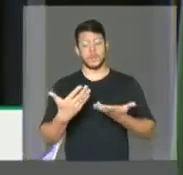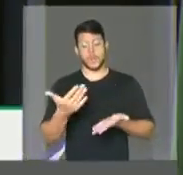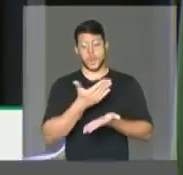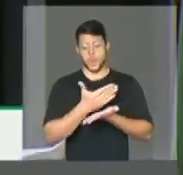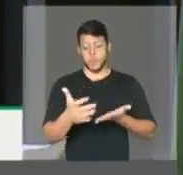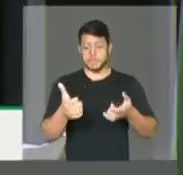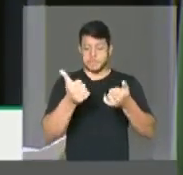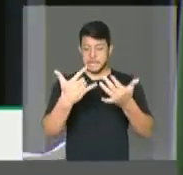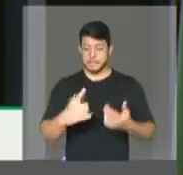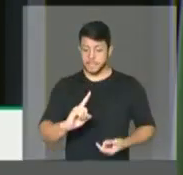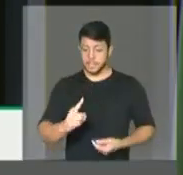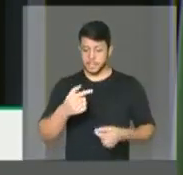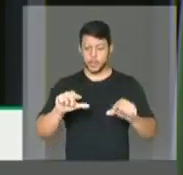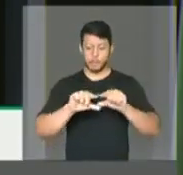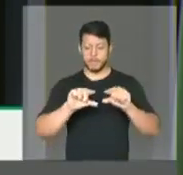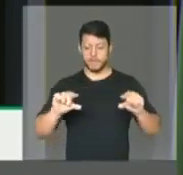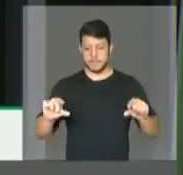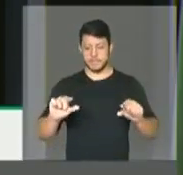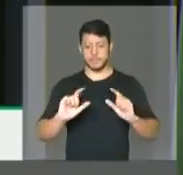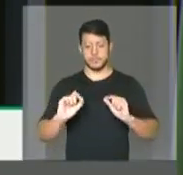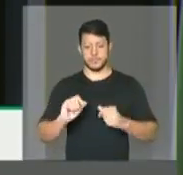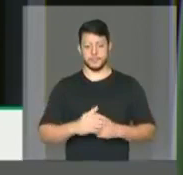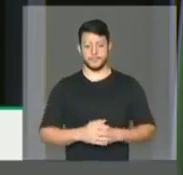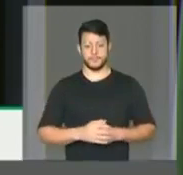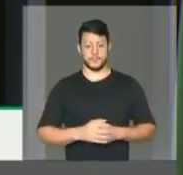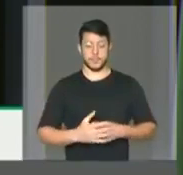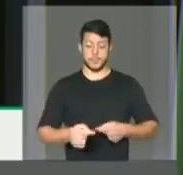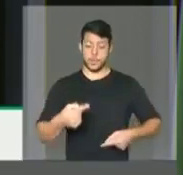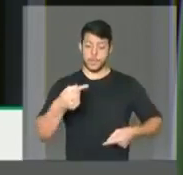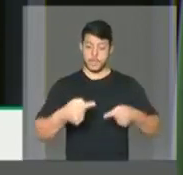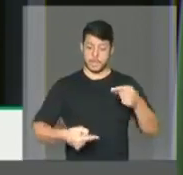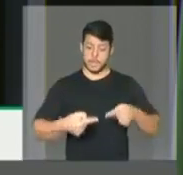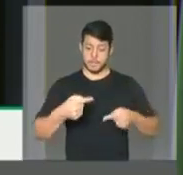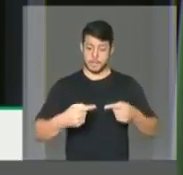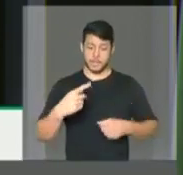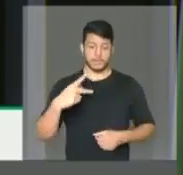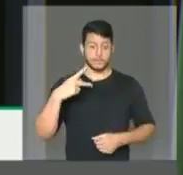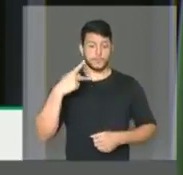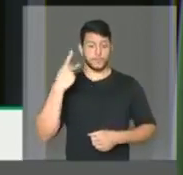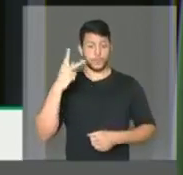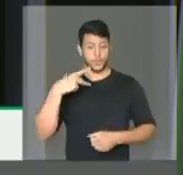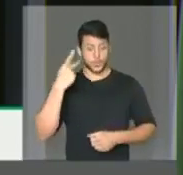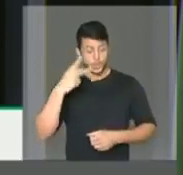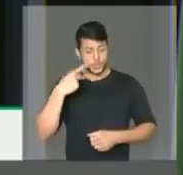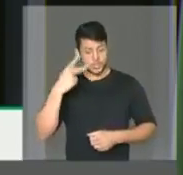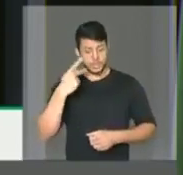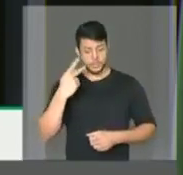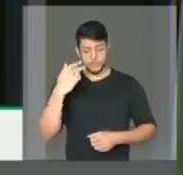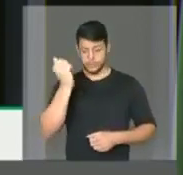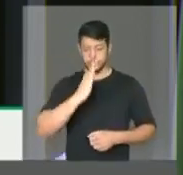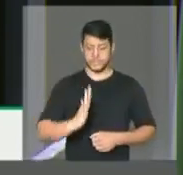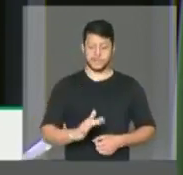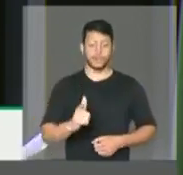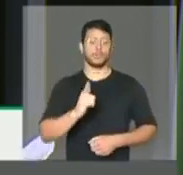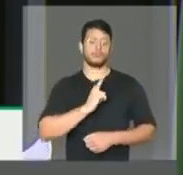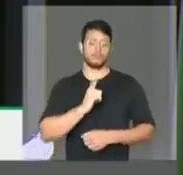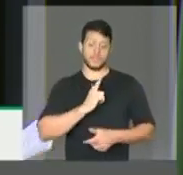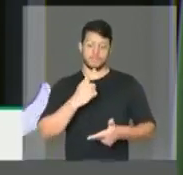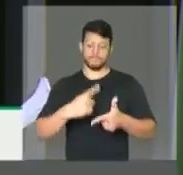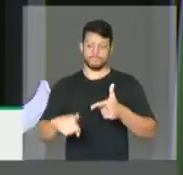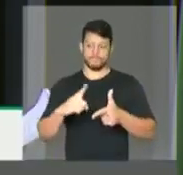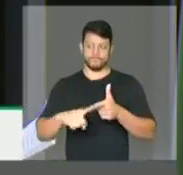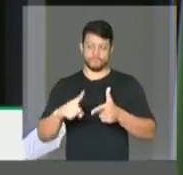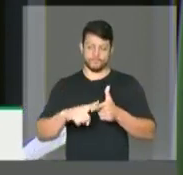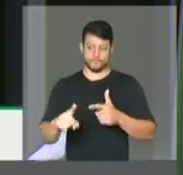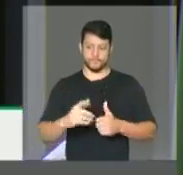pronunciamento neste grande expediente. O debate político no Brasil está doente.